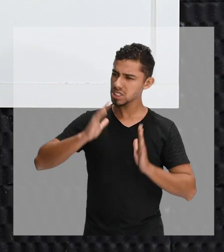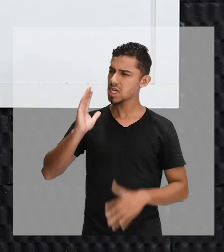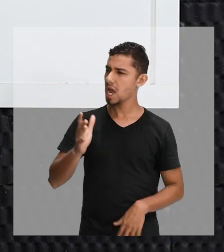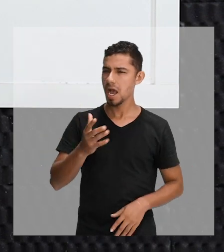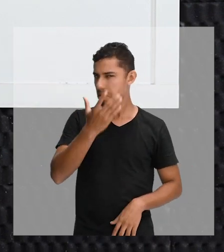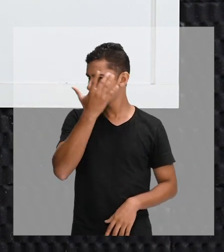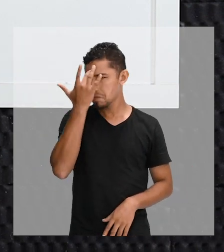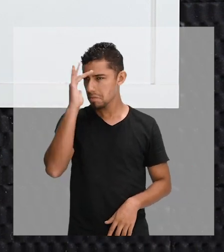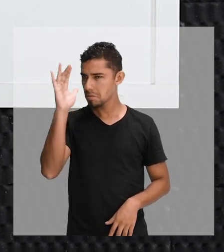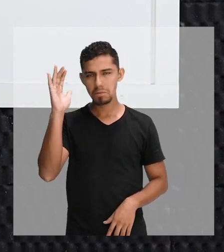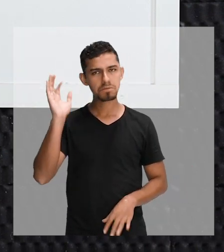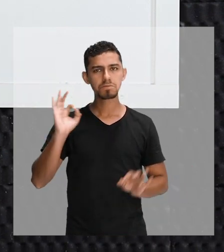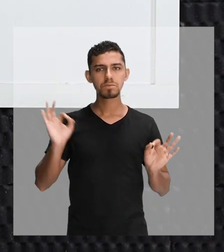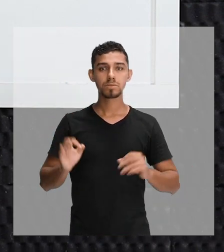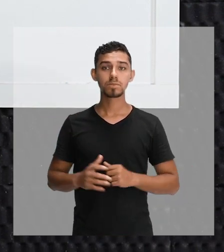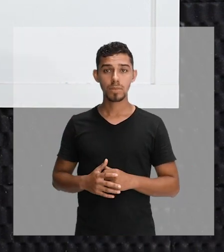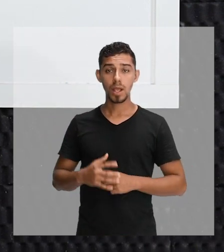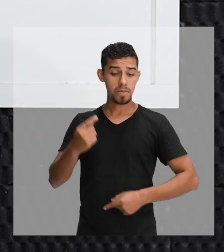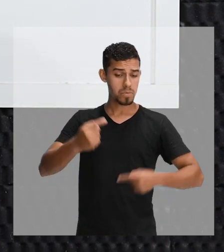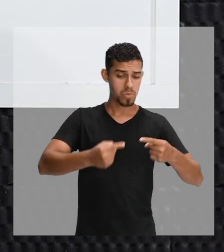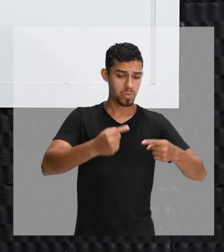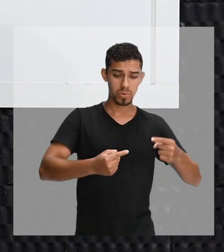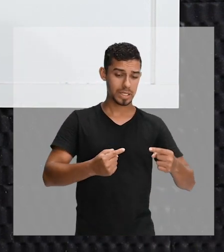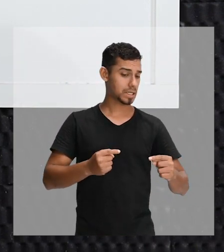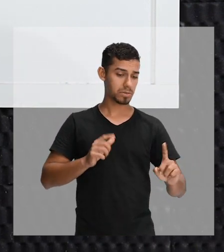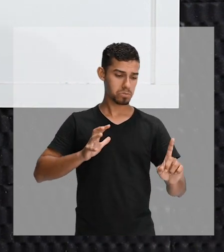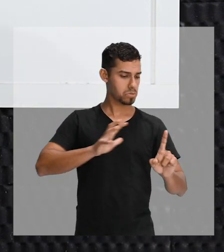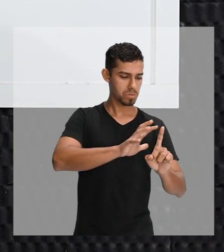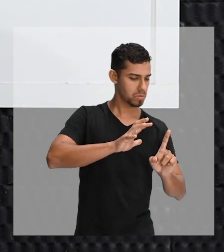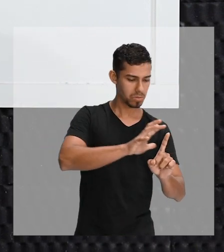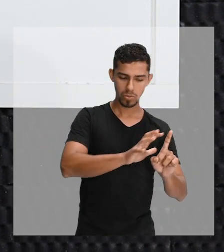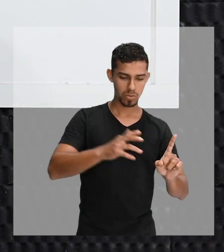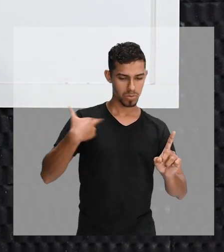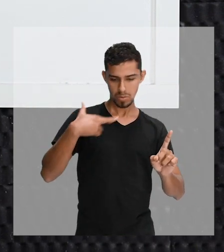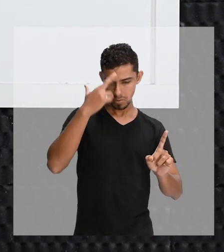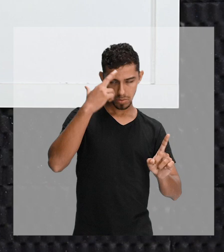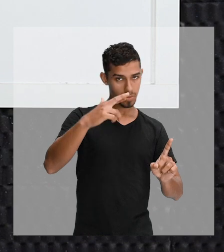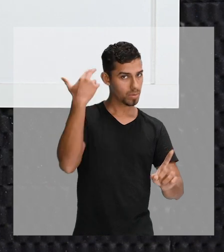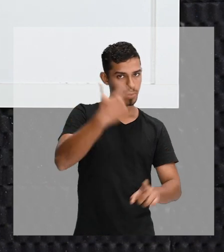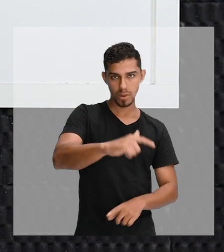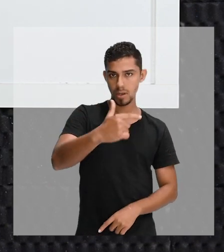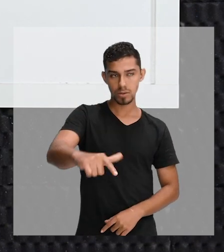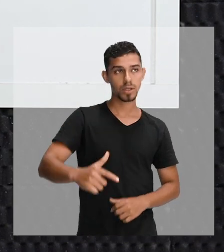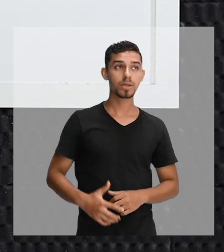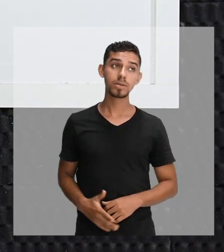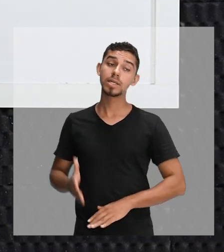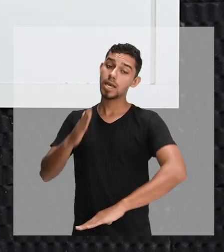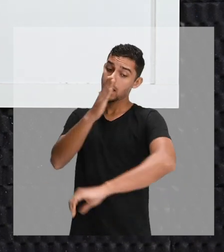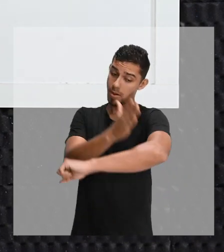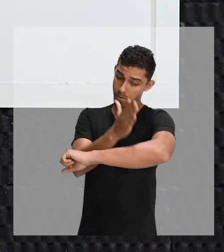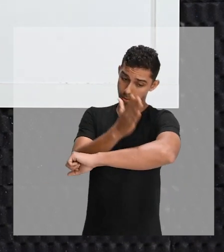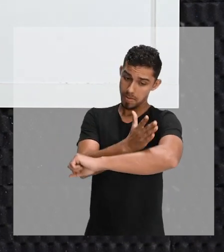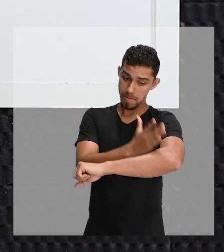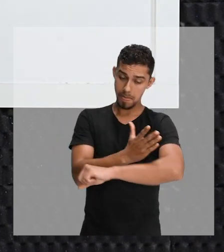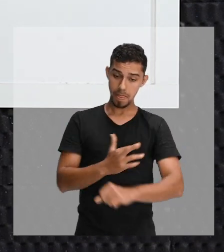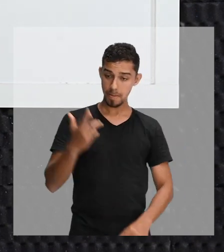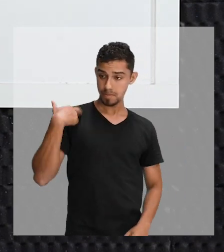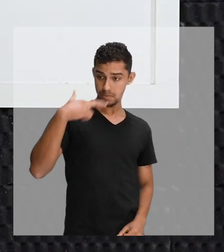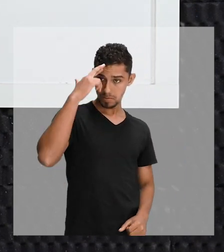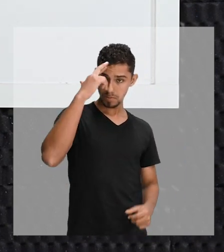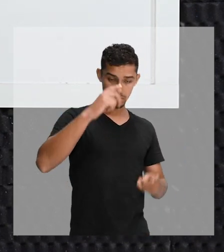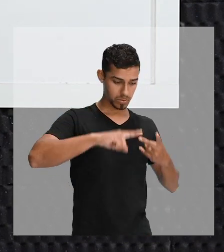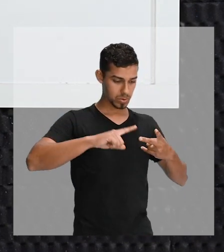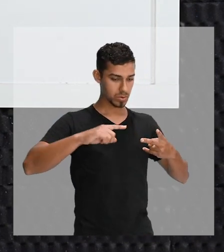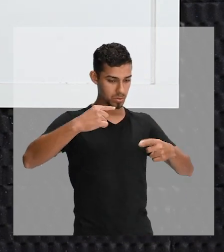Laico, gente, é sem influência religiosa. Olha só, se no medievo nós temos uma grande intromissão da